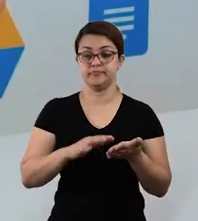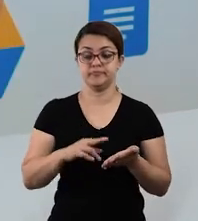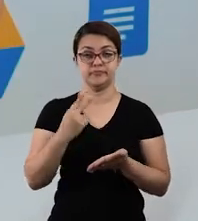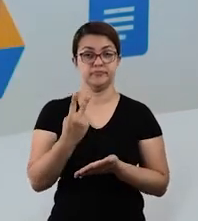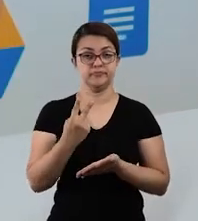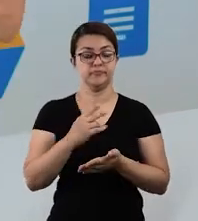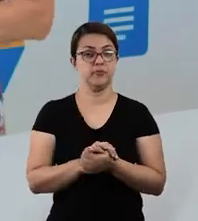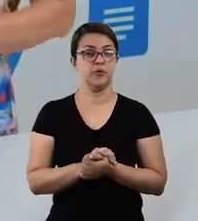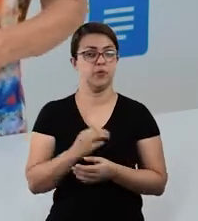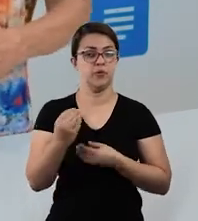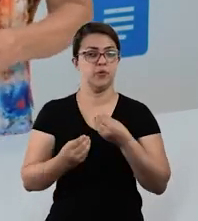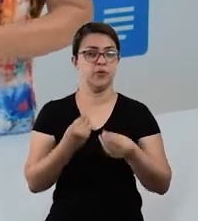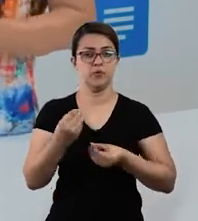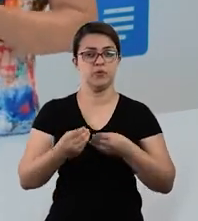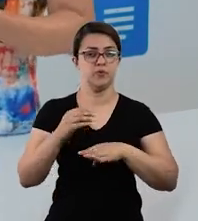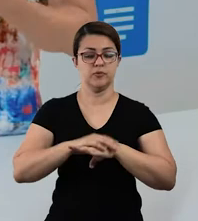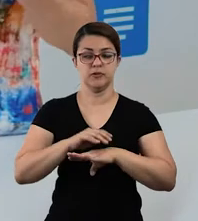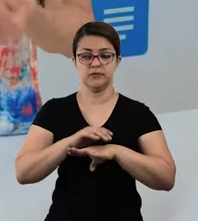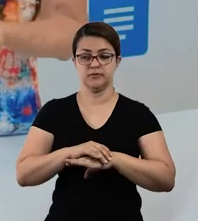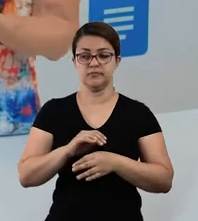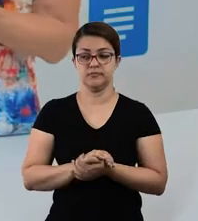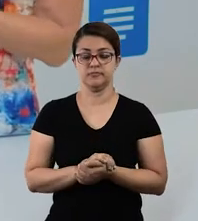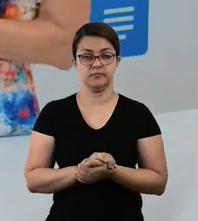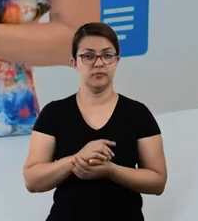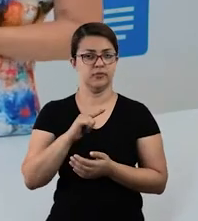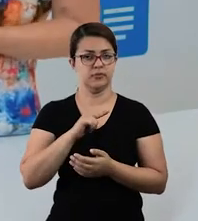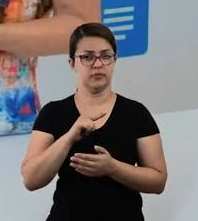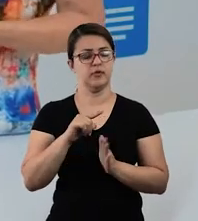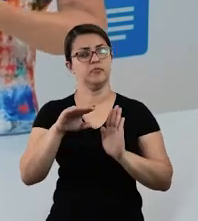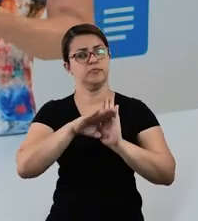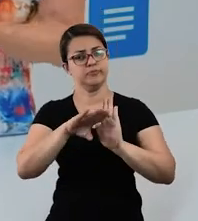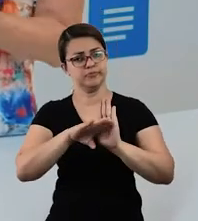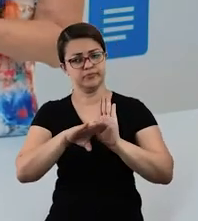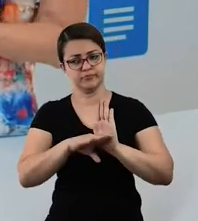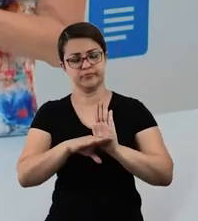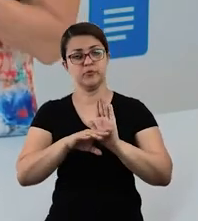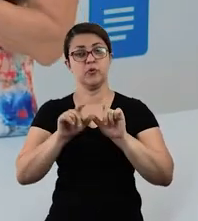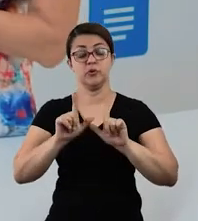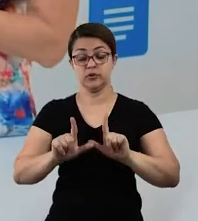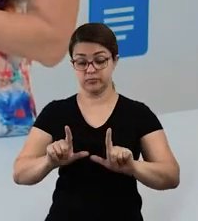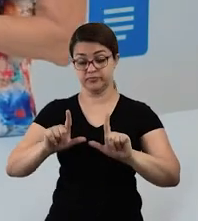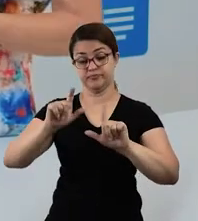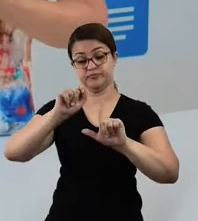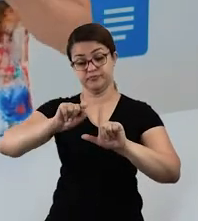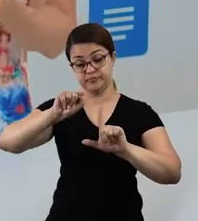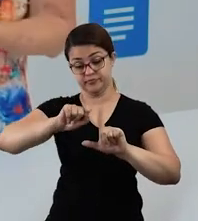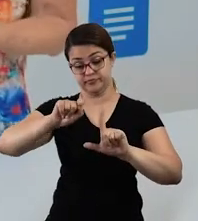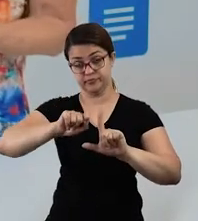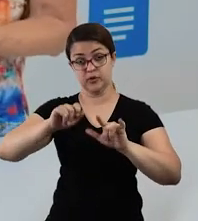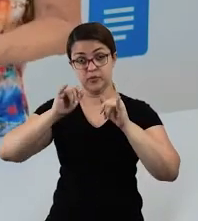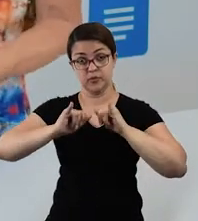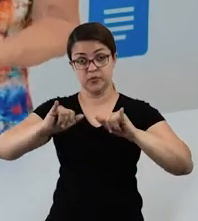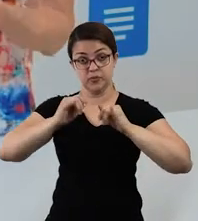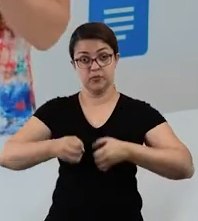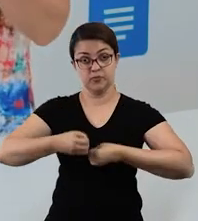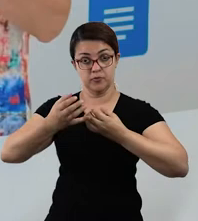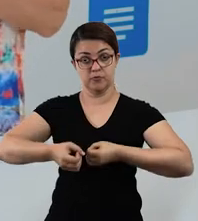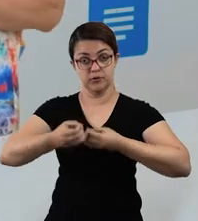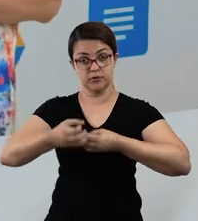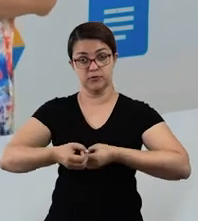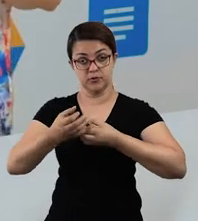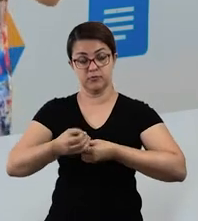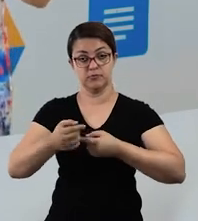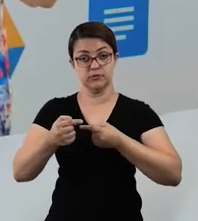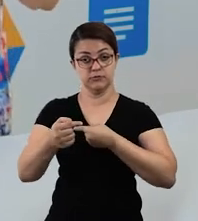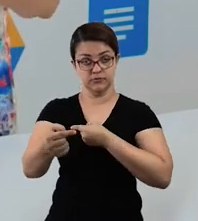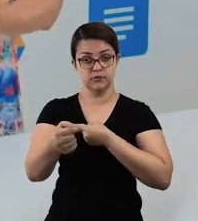Atividade 2. Como você vai realizar? Olha, você tem um formulário onde você vai anotar uma notícia desta